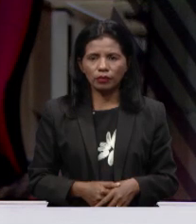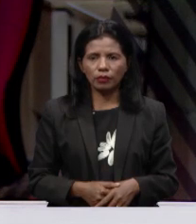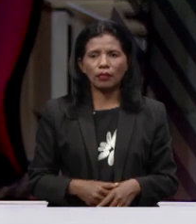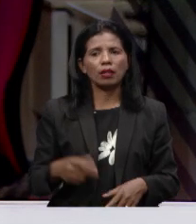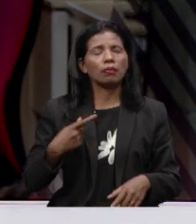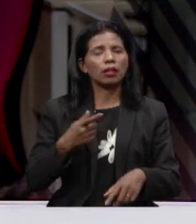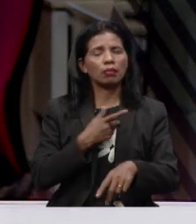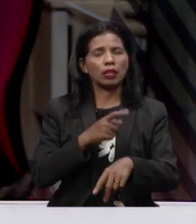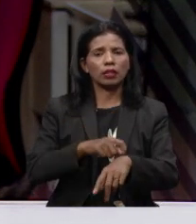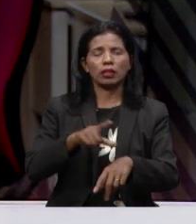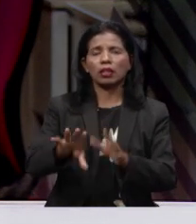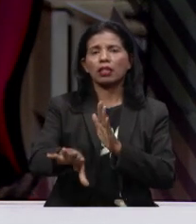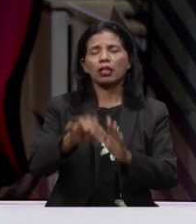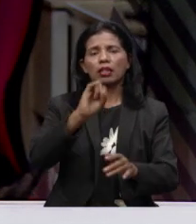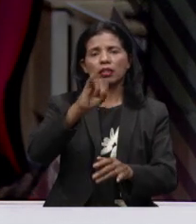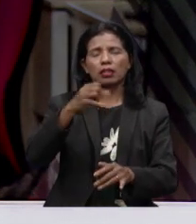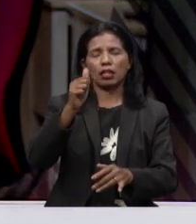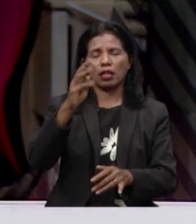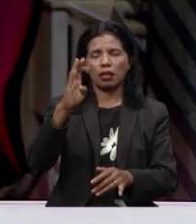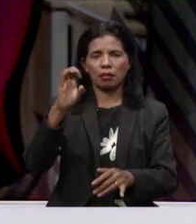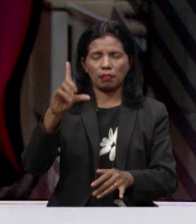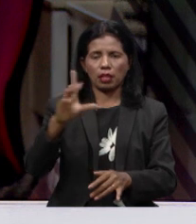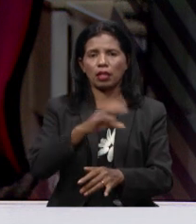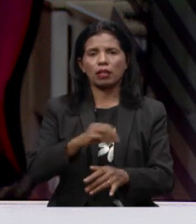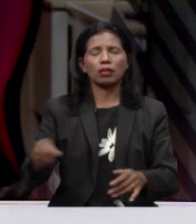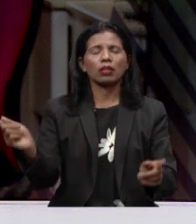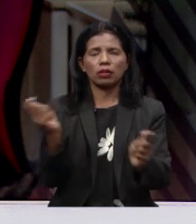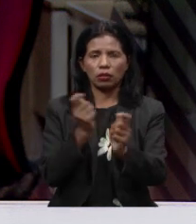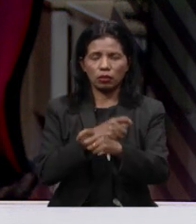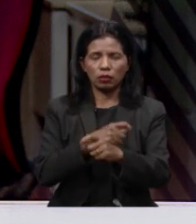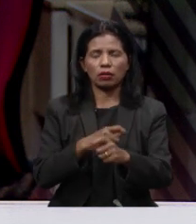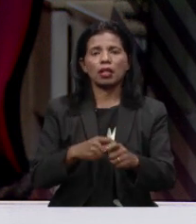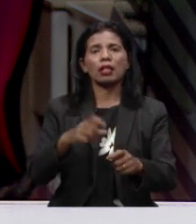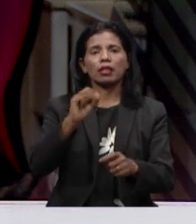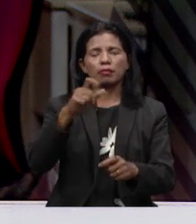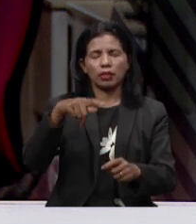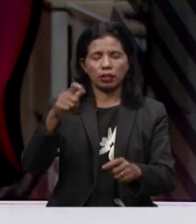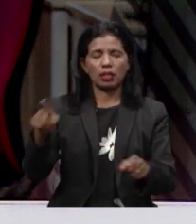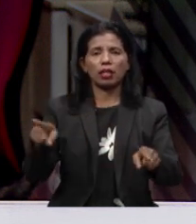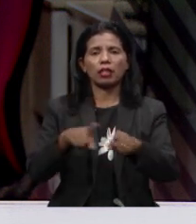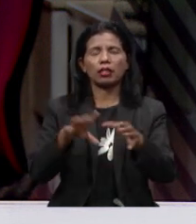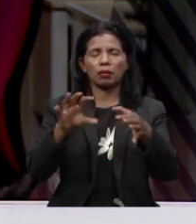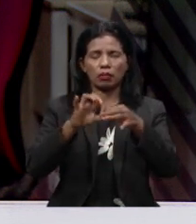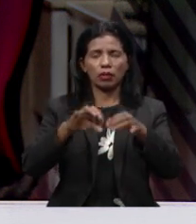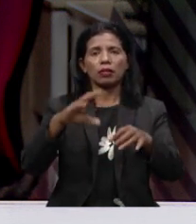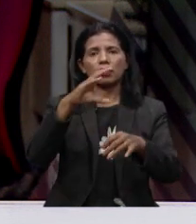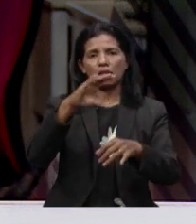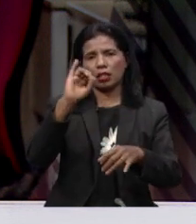Parlamento Nacional, Hilly Isabel Maria Fernandes desejou sobre substituir Espírito Dias Ximénez no dar membro do Conselho de